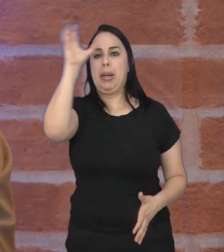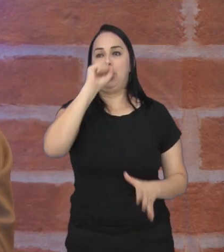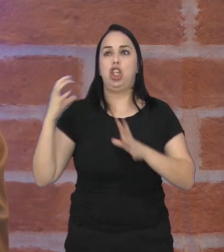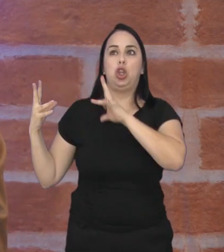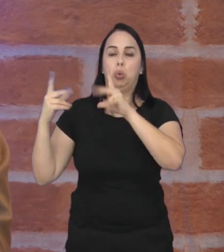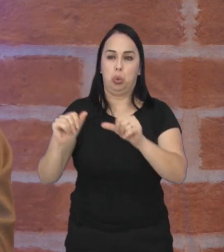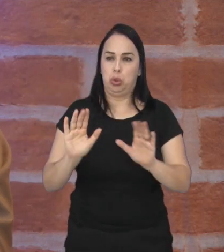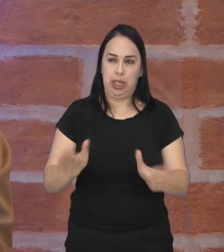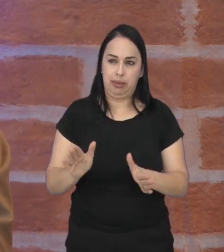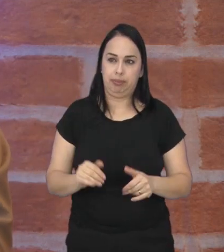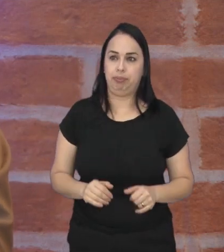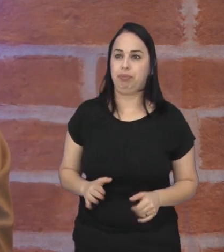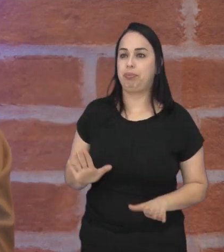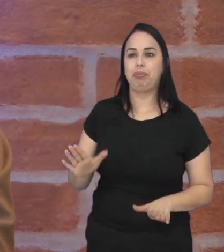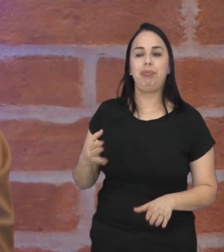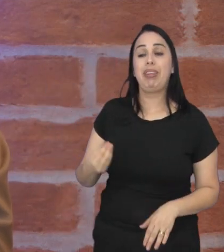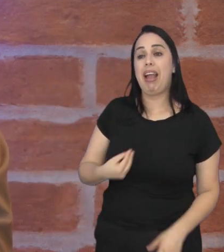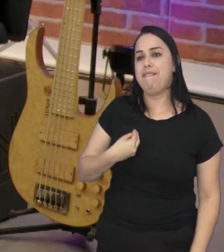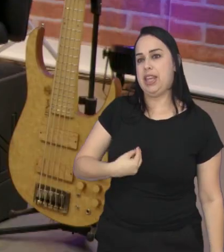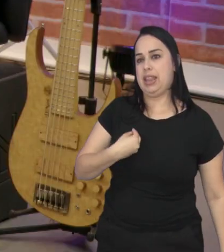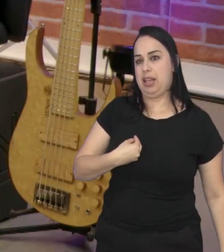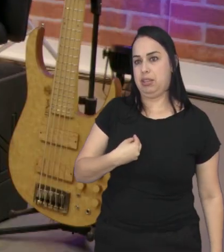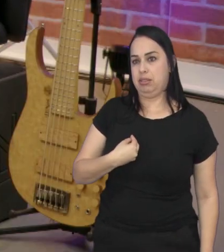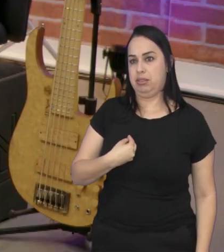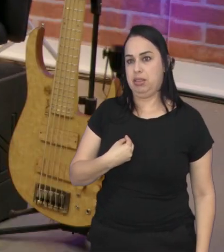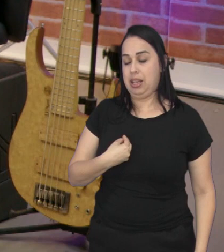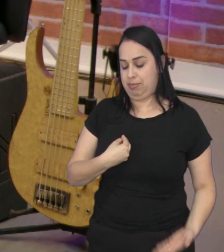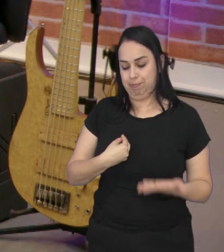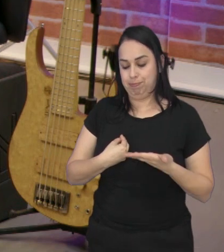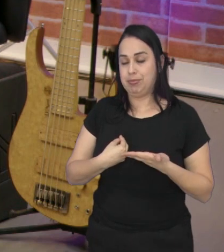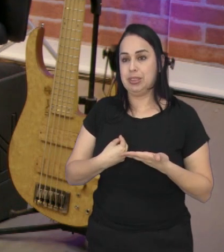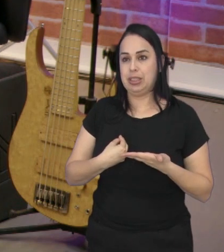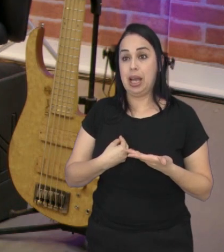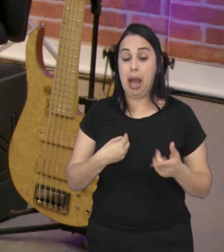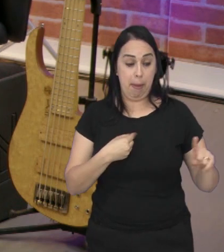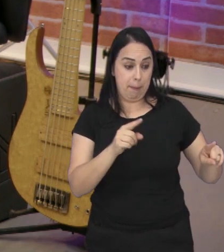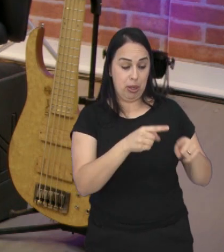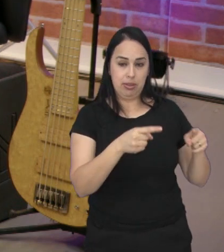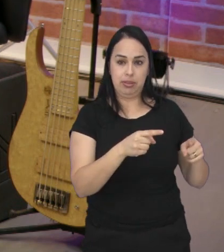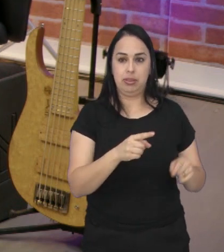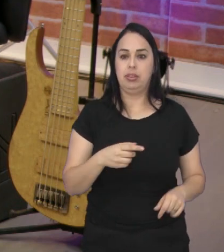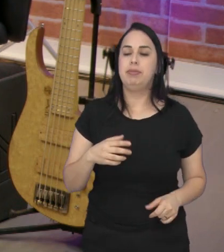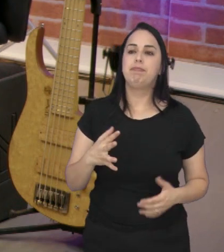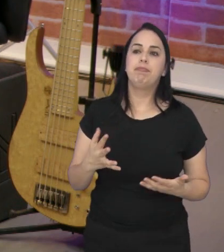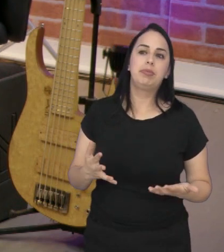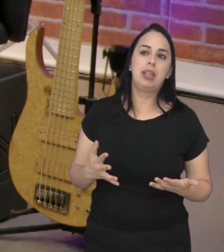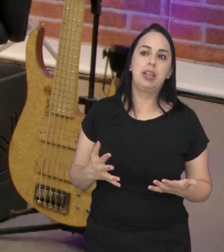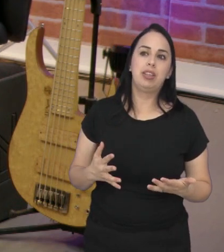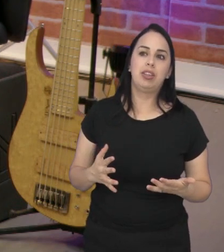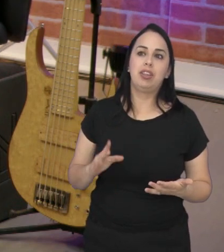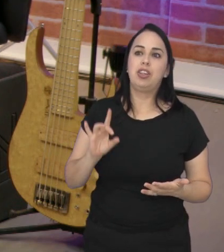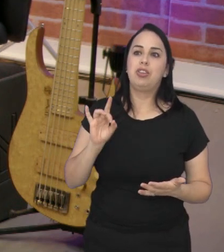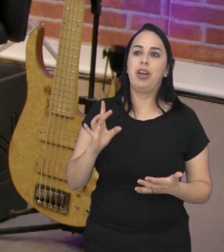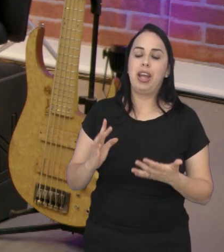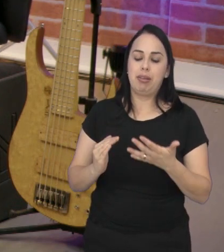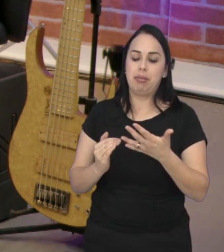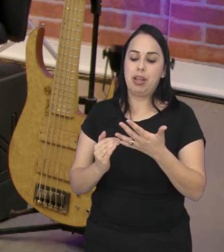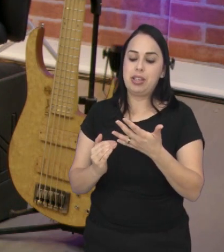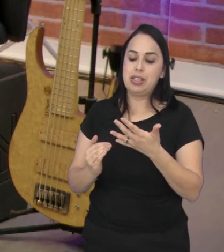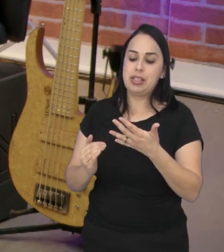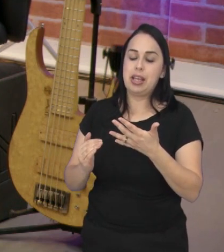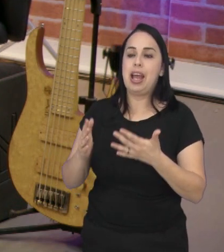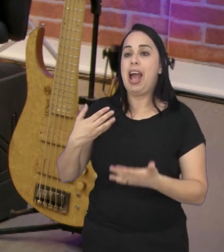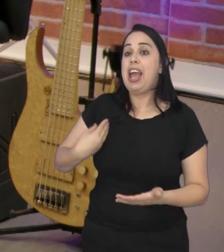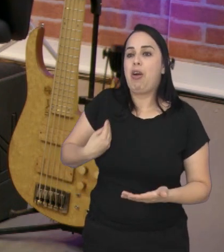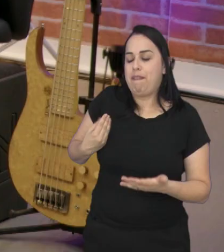posso, aprendi de tudo. Cara, a vida é assim, não é a música. Né? Eu nunca chego no final